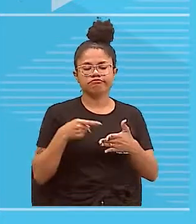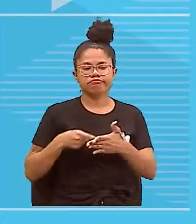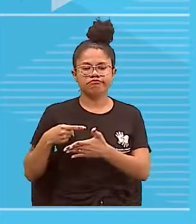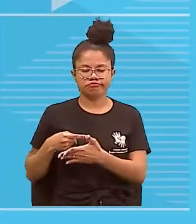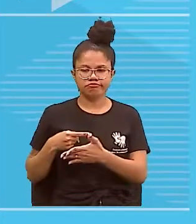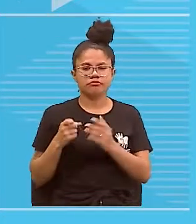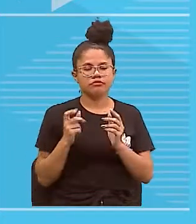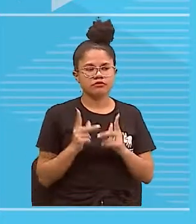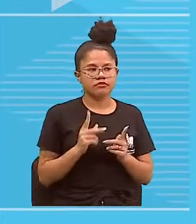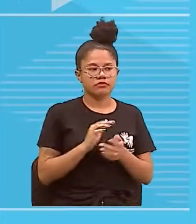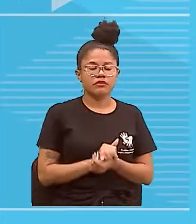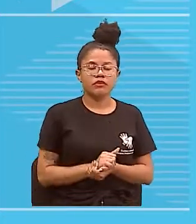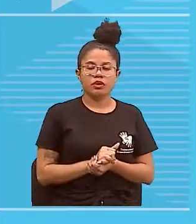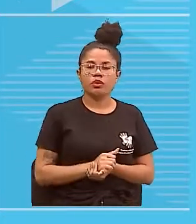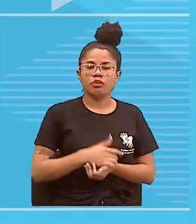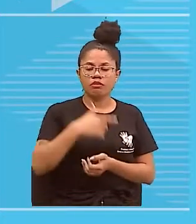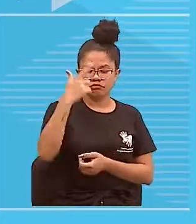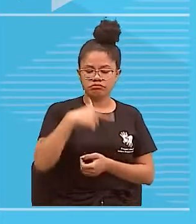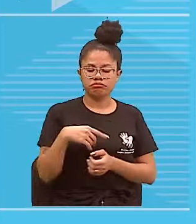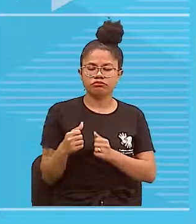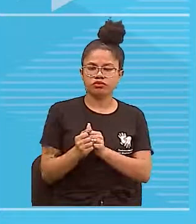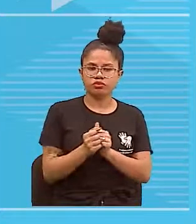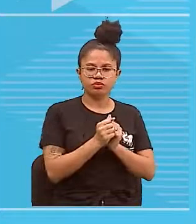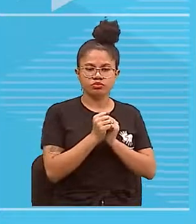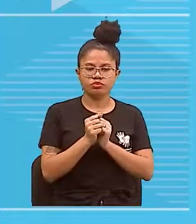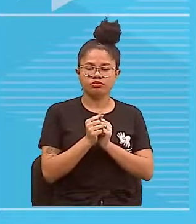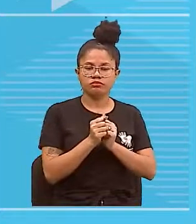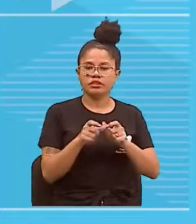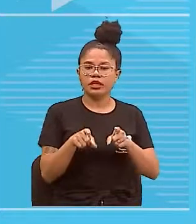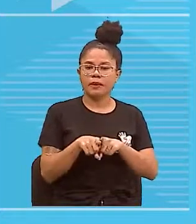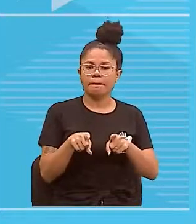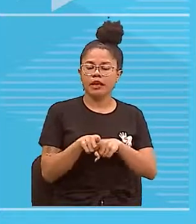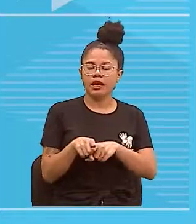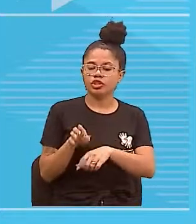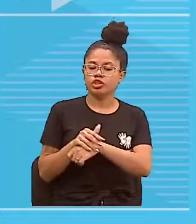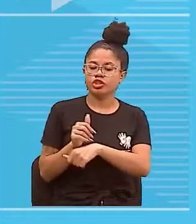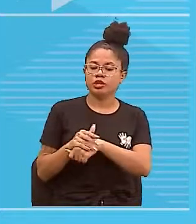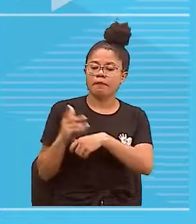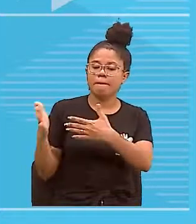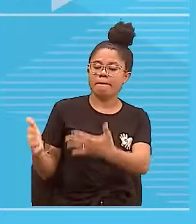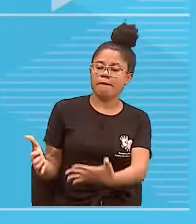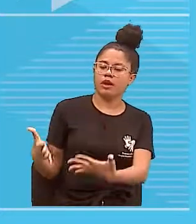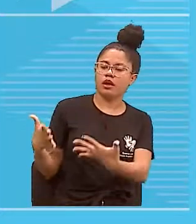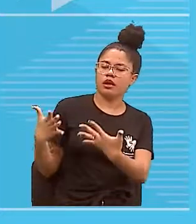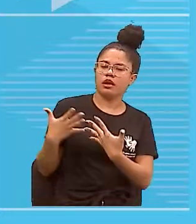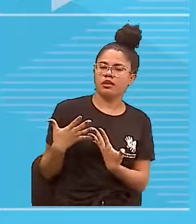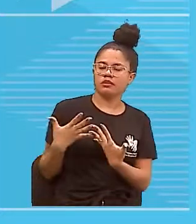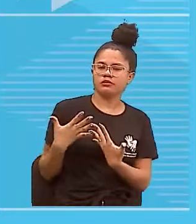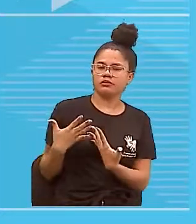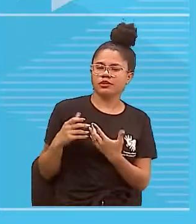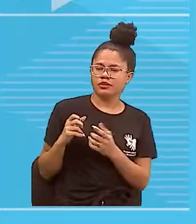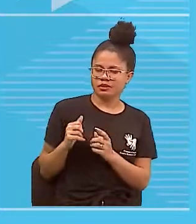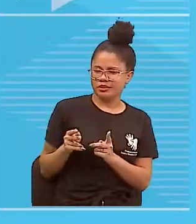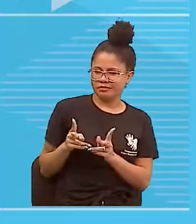né eu me incluo e é uma forma de persuadir de convencer o interlocutor percebem